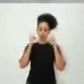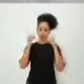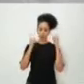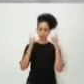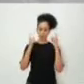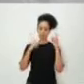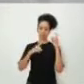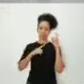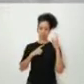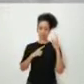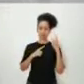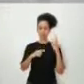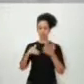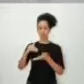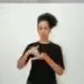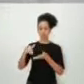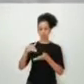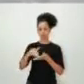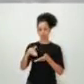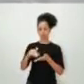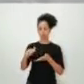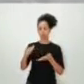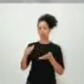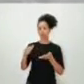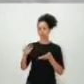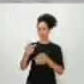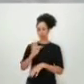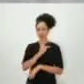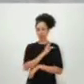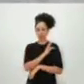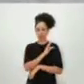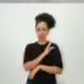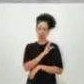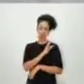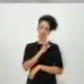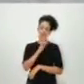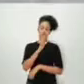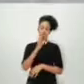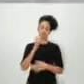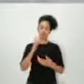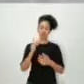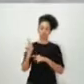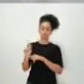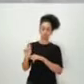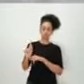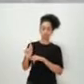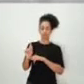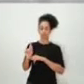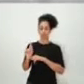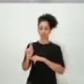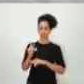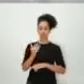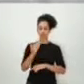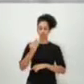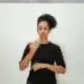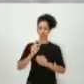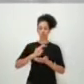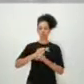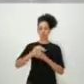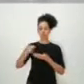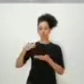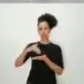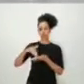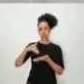grandes secretários grandes técnicos grandes gestores à frente das mais variadas secretarias